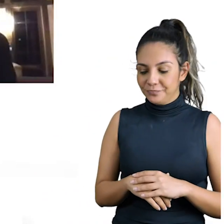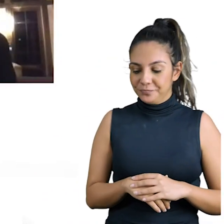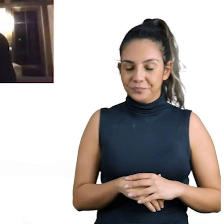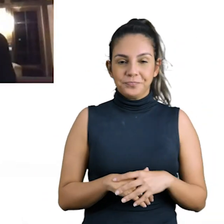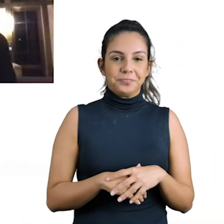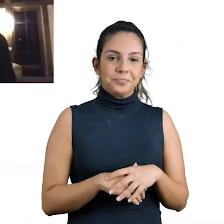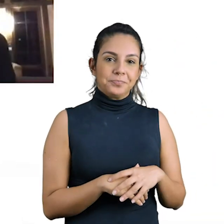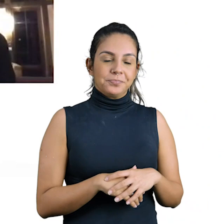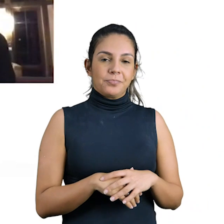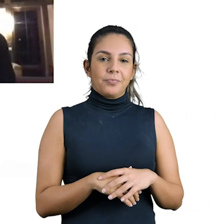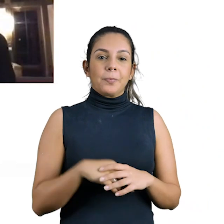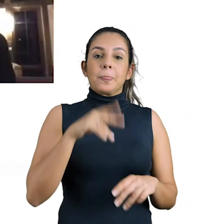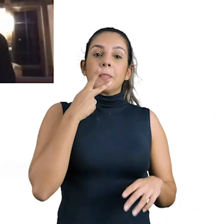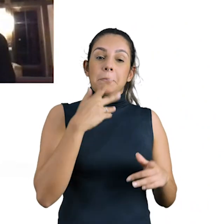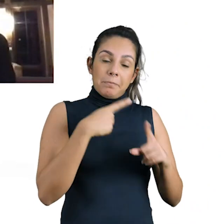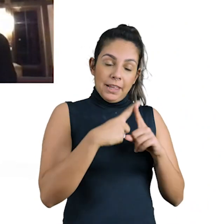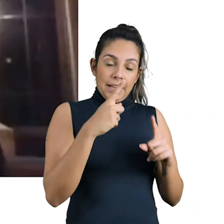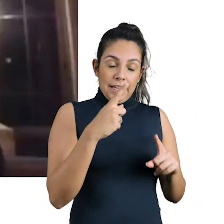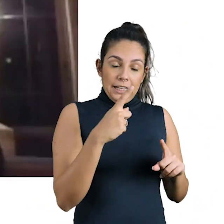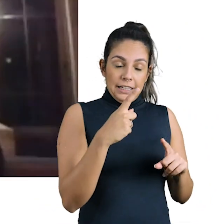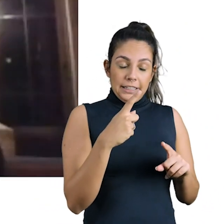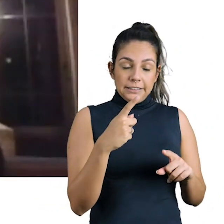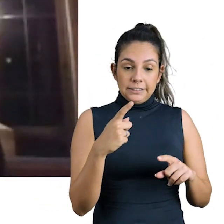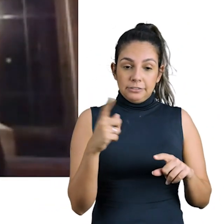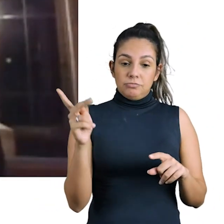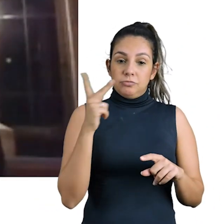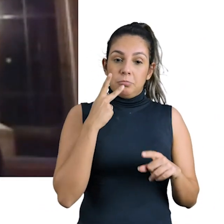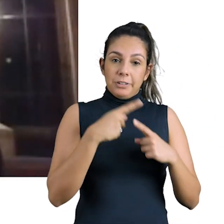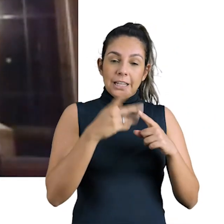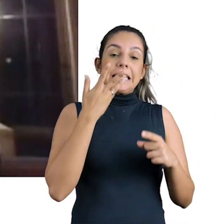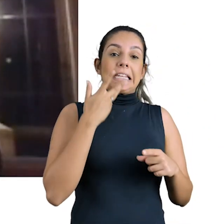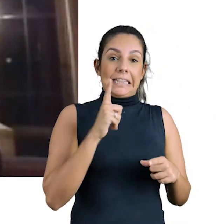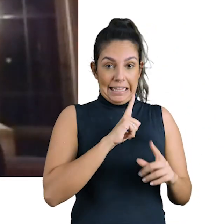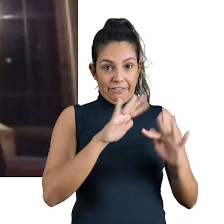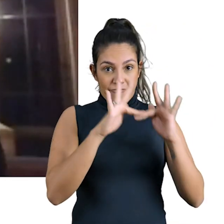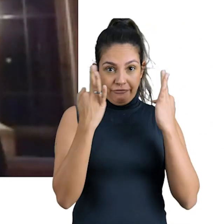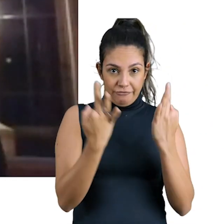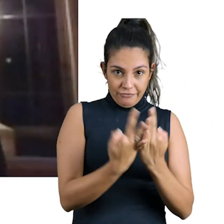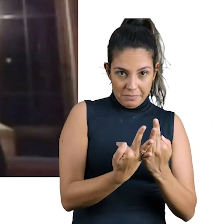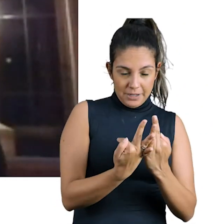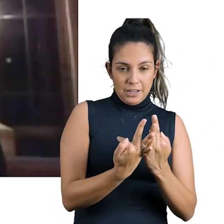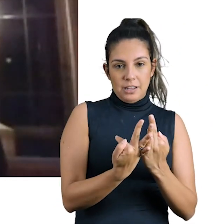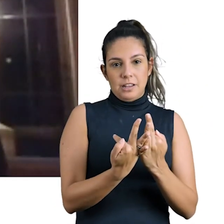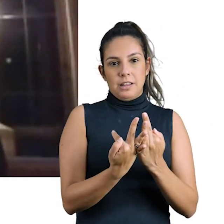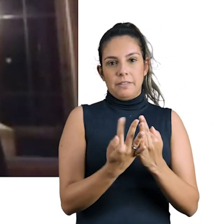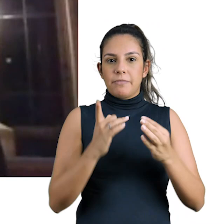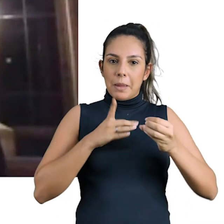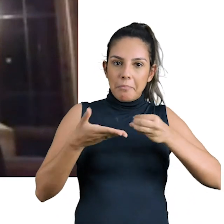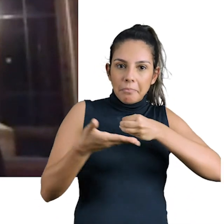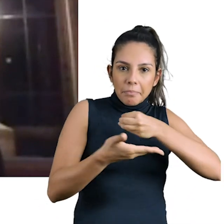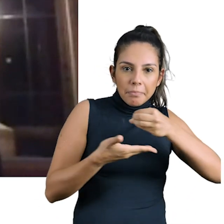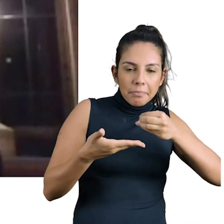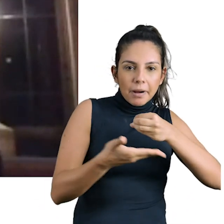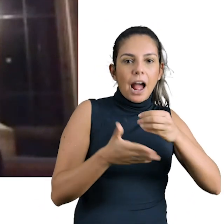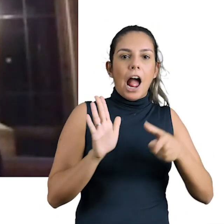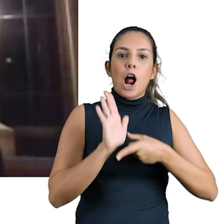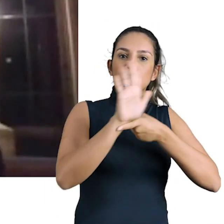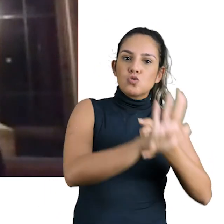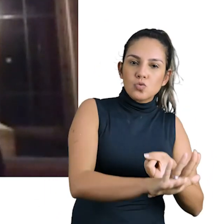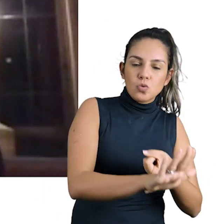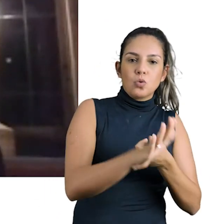fracionado. Mas, Afonso, ainda quando as crianças têm uma família estruturada e têm pais e mães que